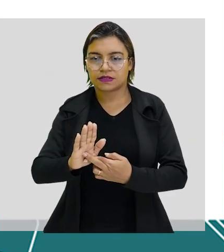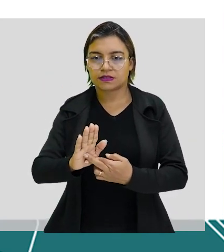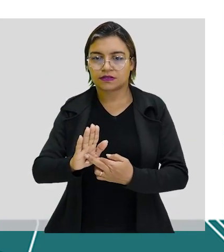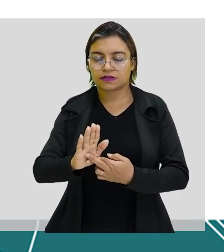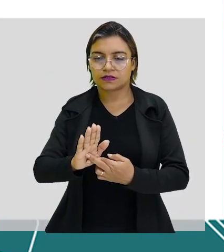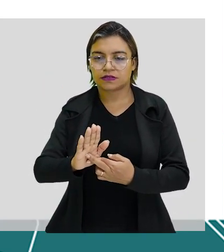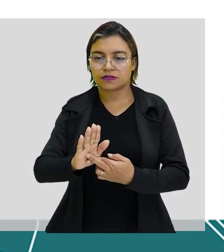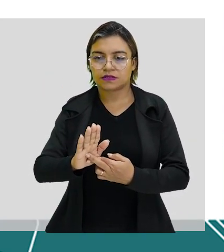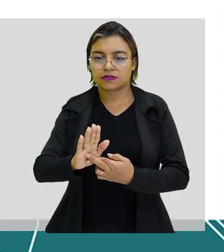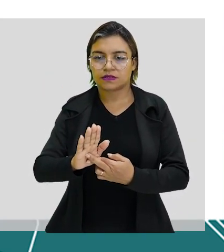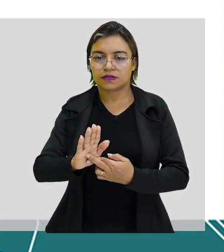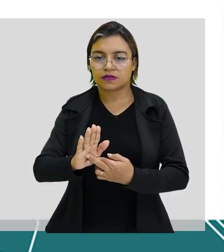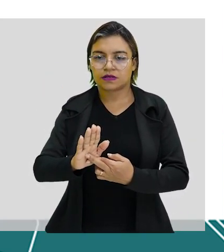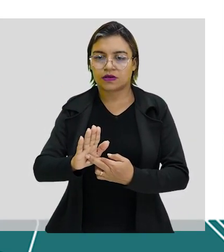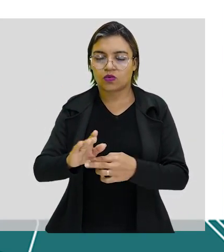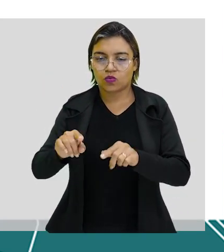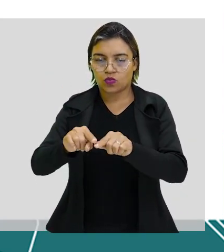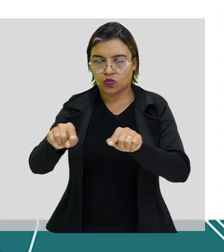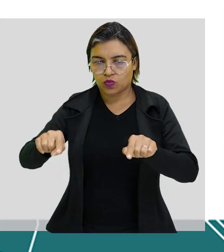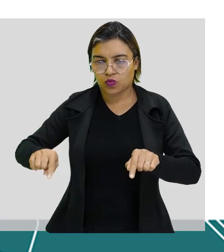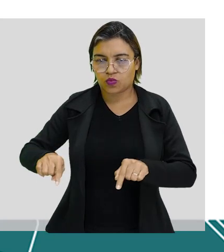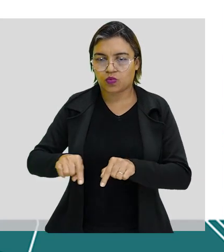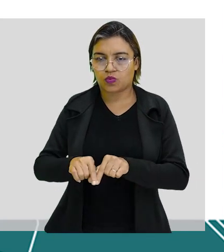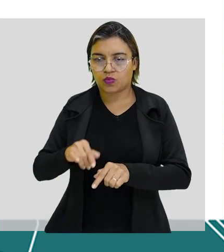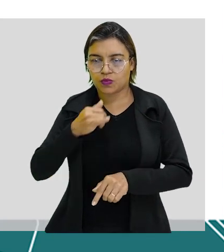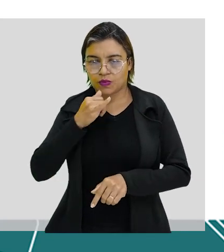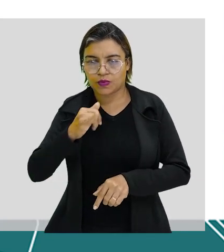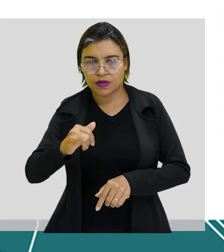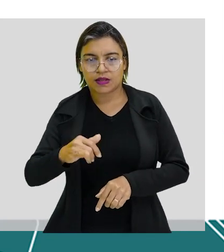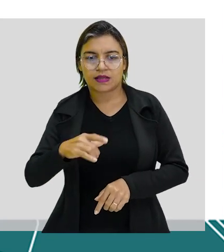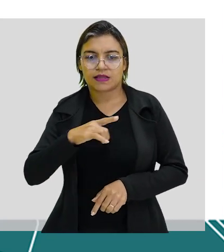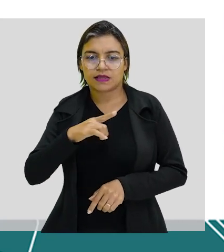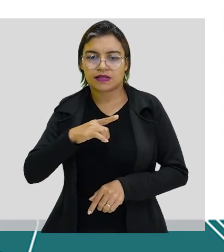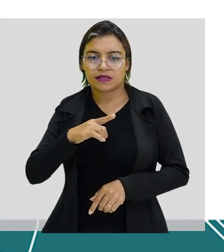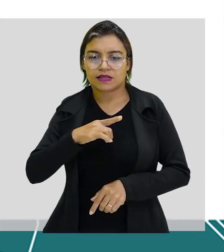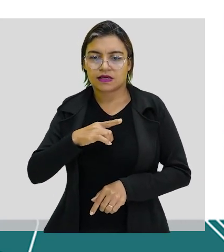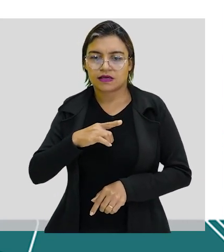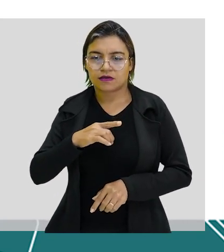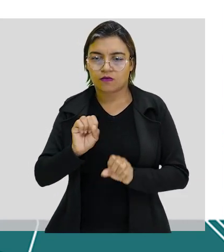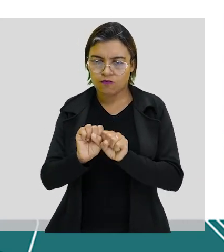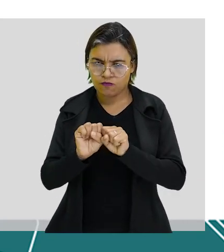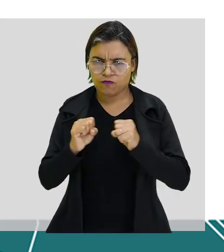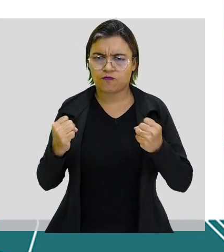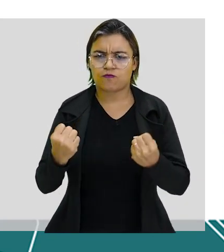dois geradores. A força eletromotriz, né,